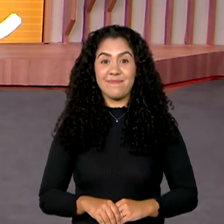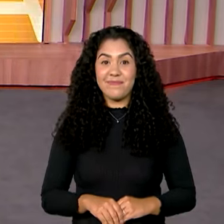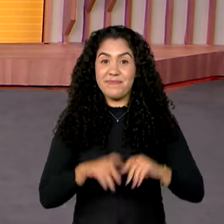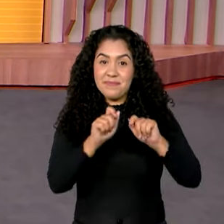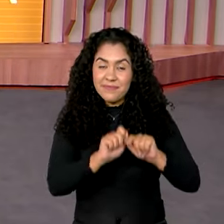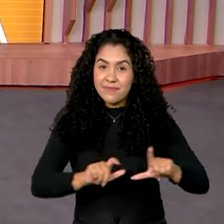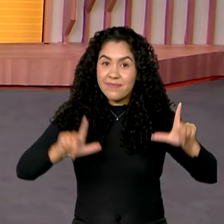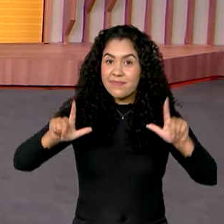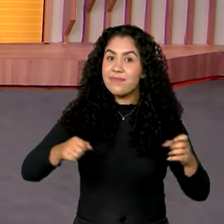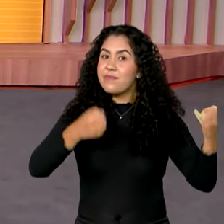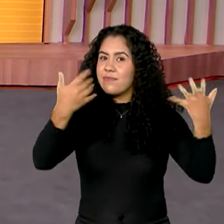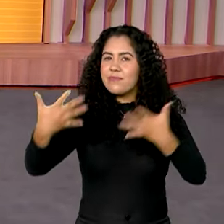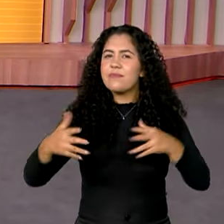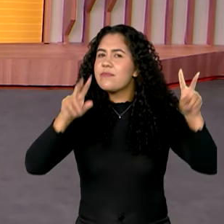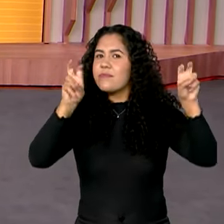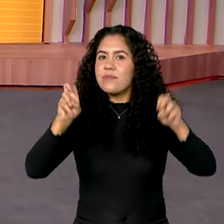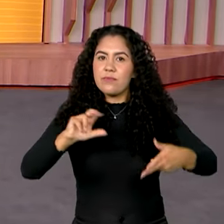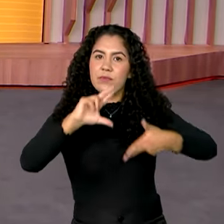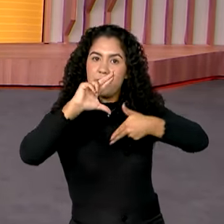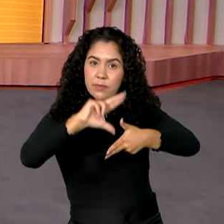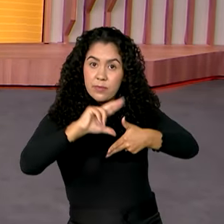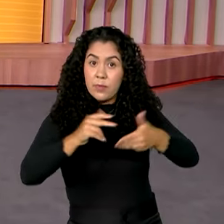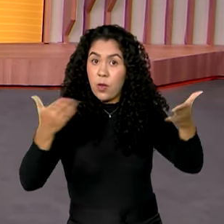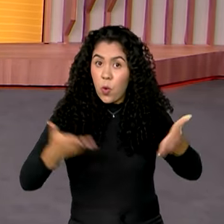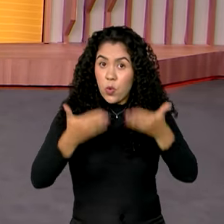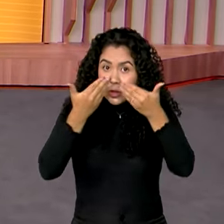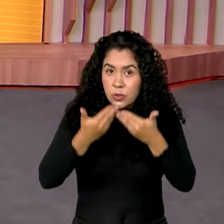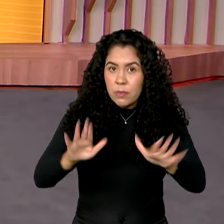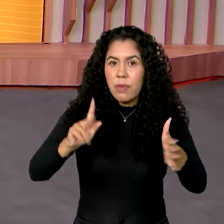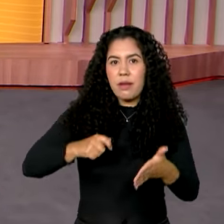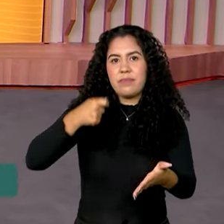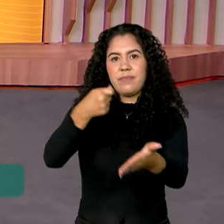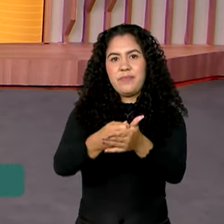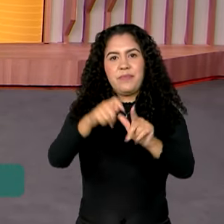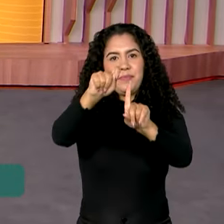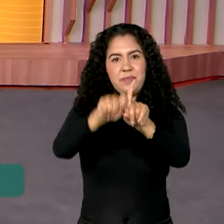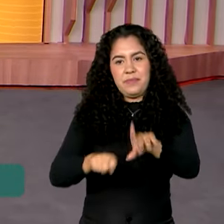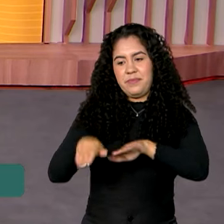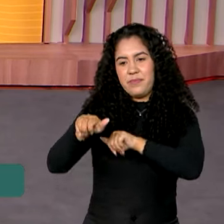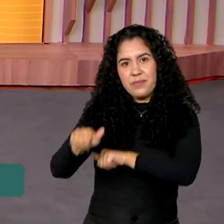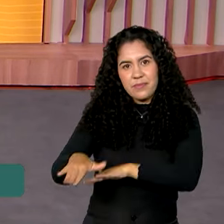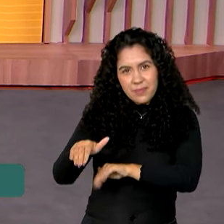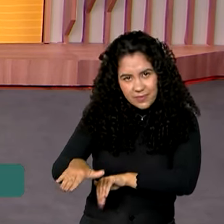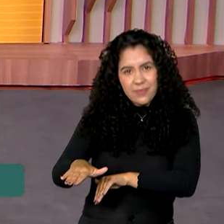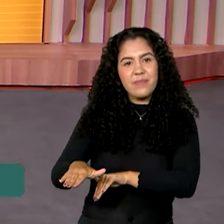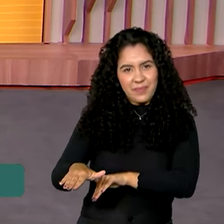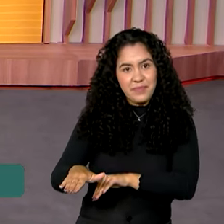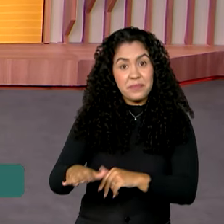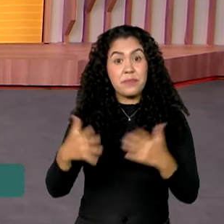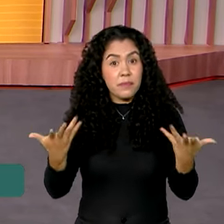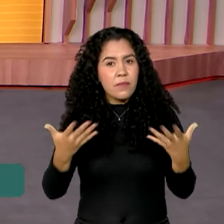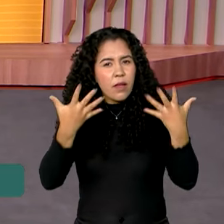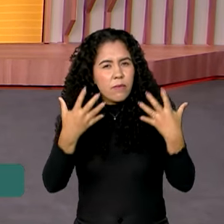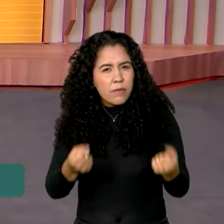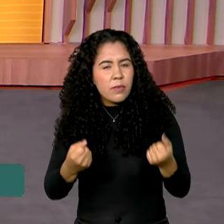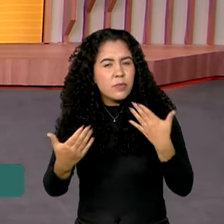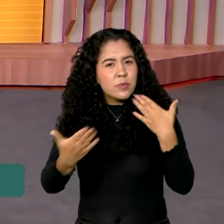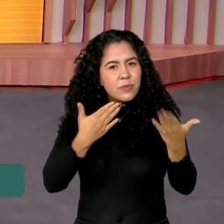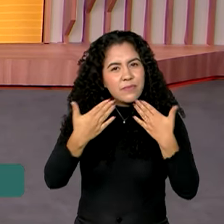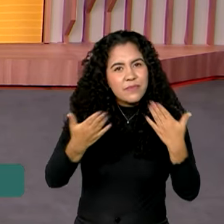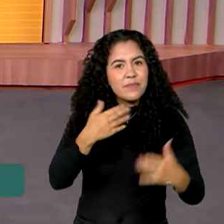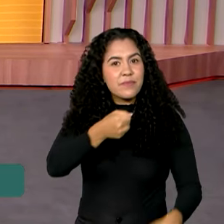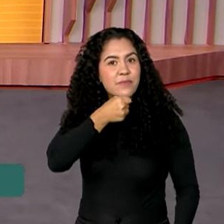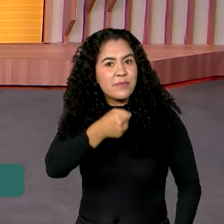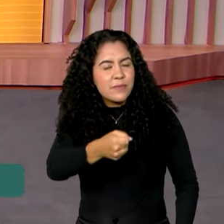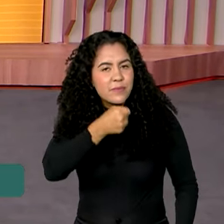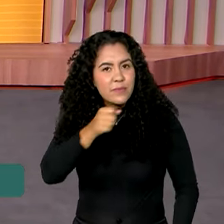Estamos de volta e olha, começa hoje o pagamento da parcela de setembro do programa Pé de Meia. Vamos novamente falar